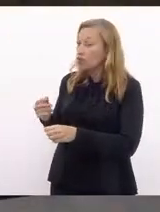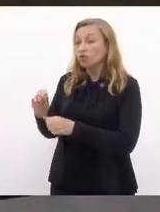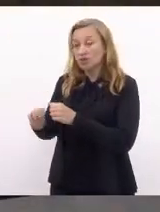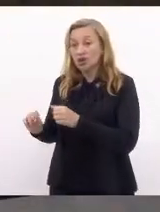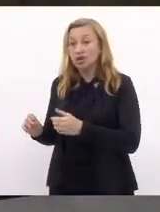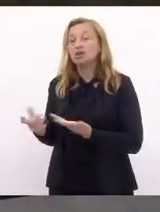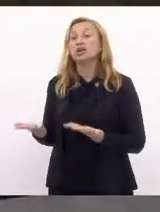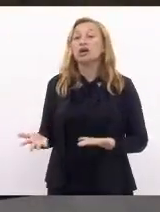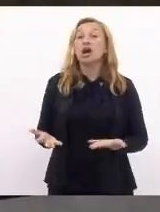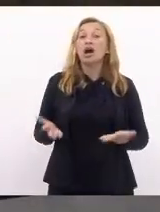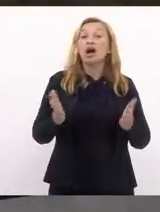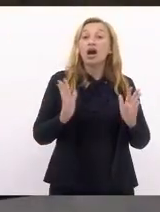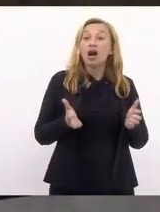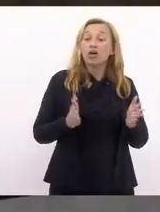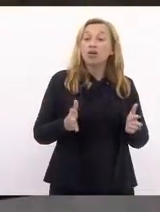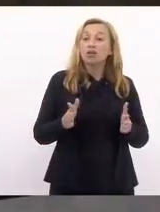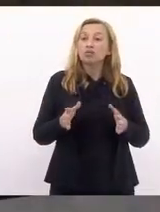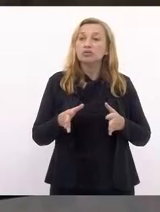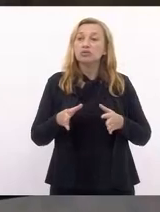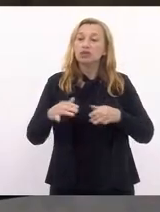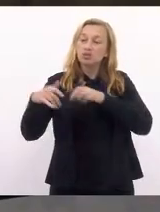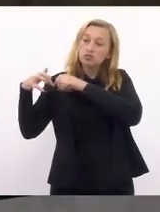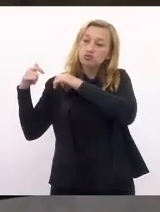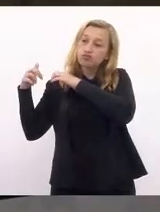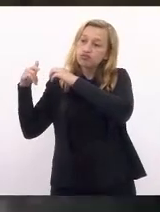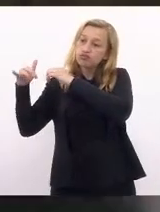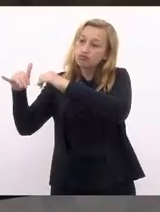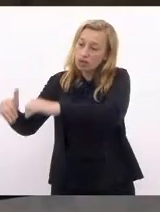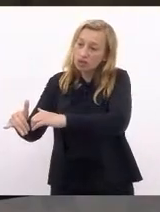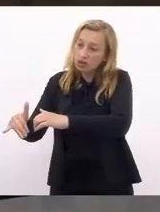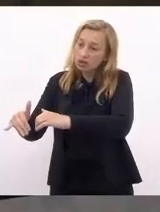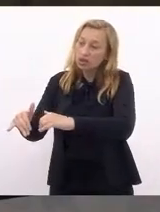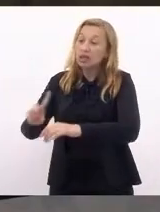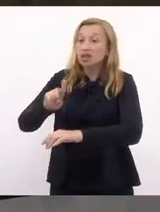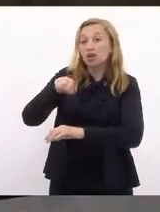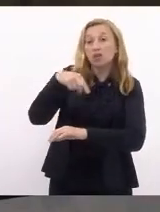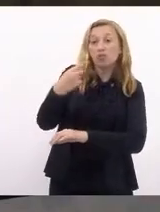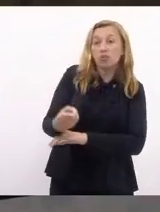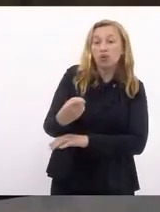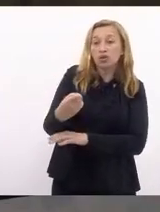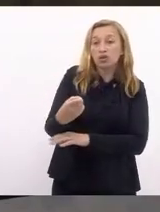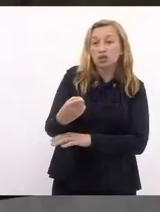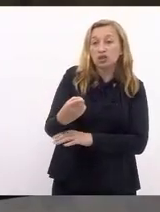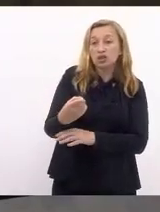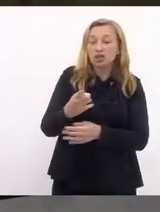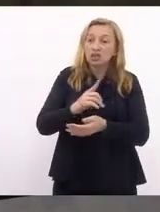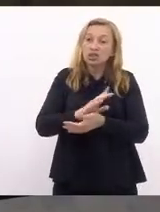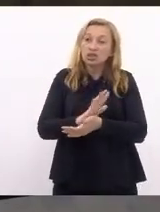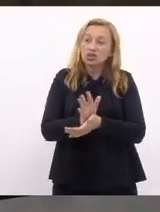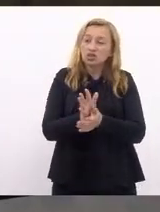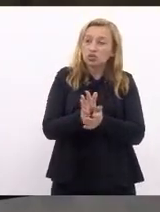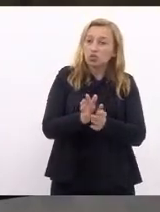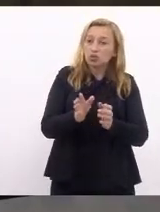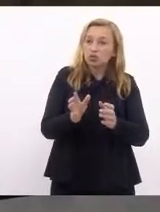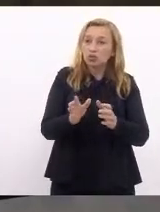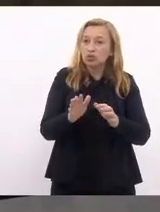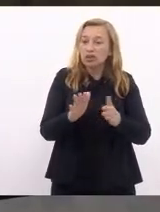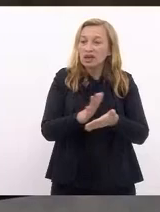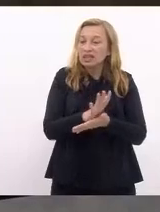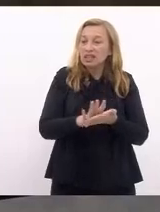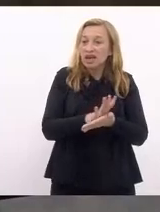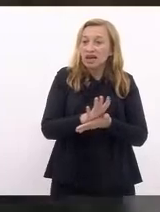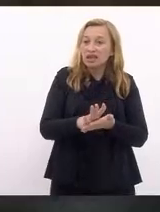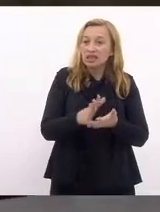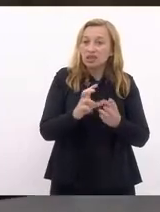Foi bem aí nós fizemos uma invasão e depois ele não ele desmanchou estação para não deixar